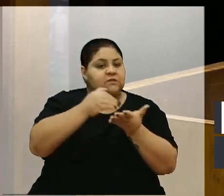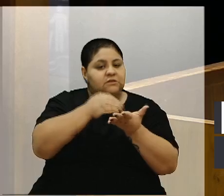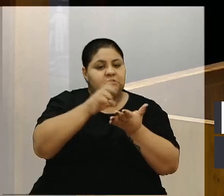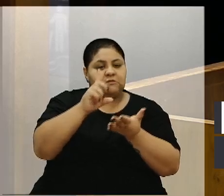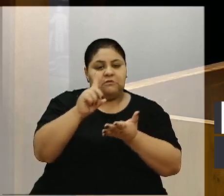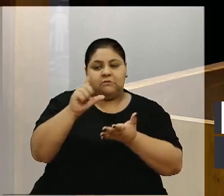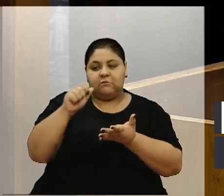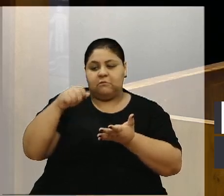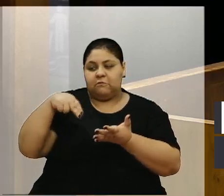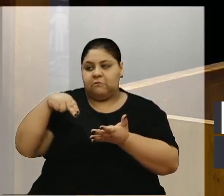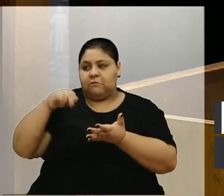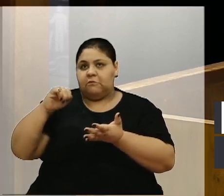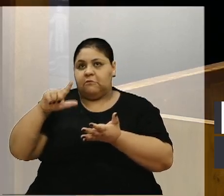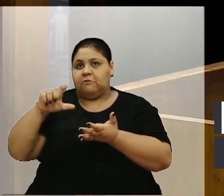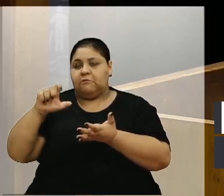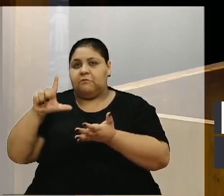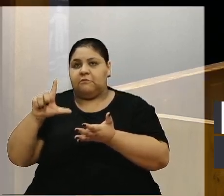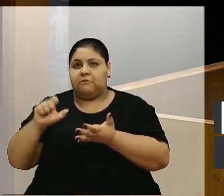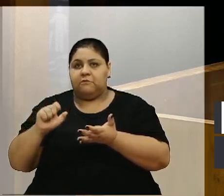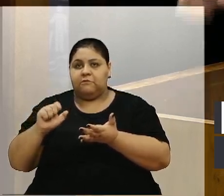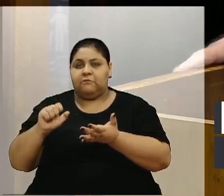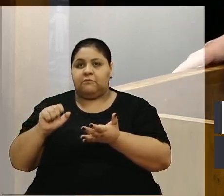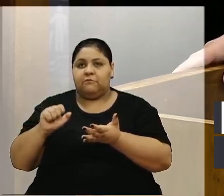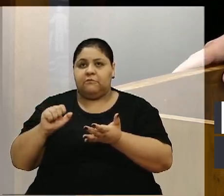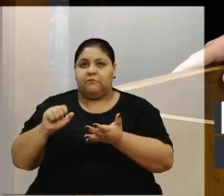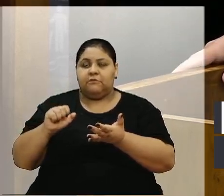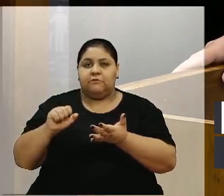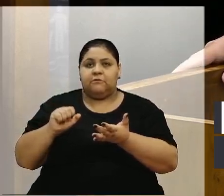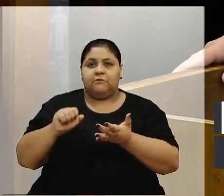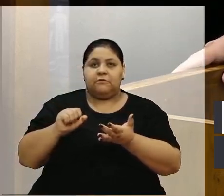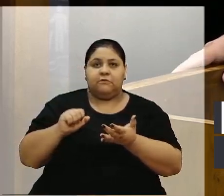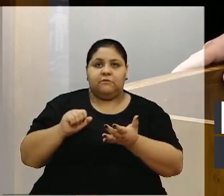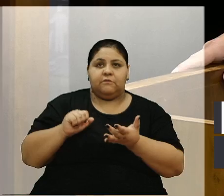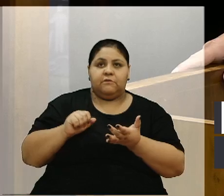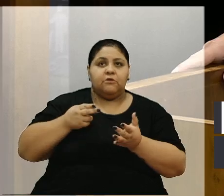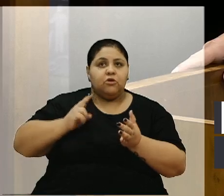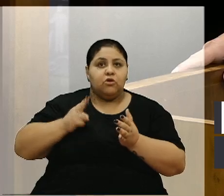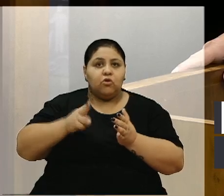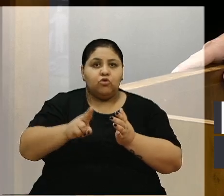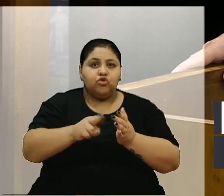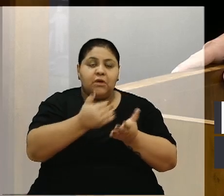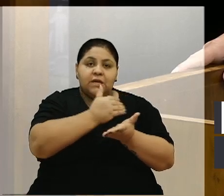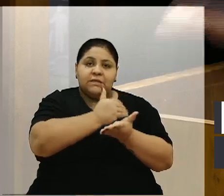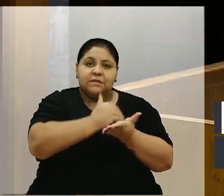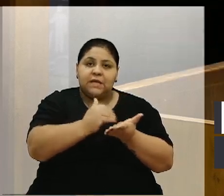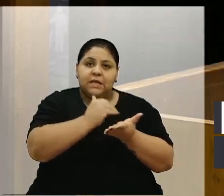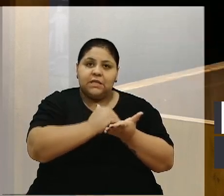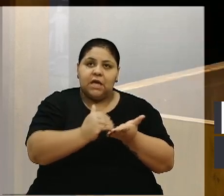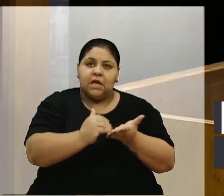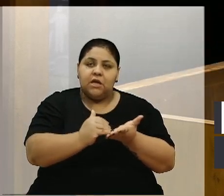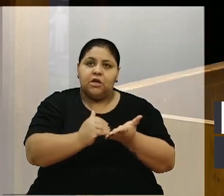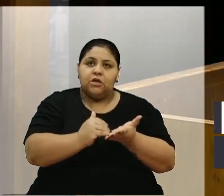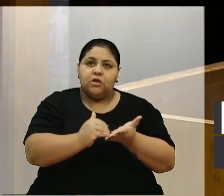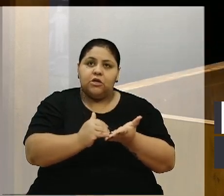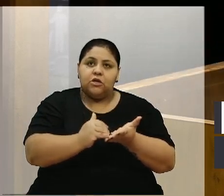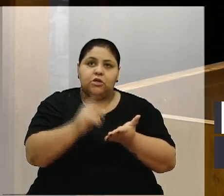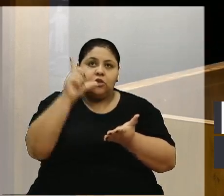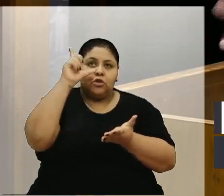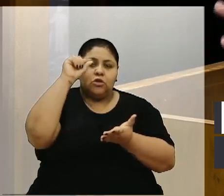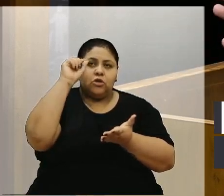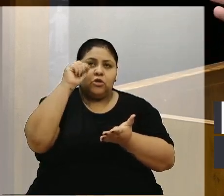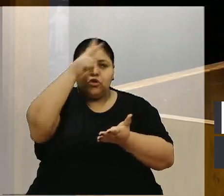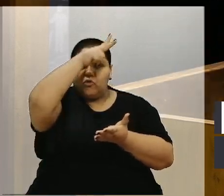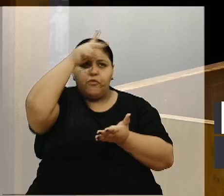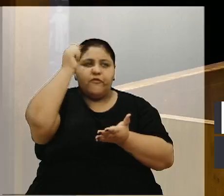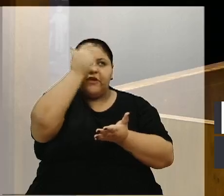Daniele, se o pré-candidato for, vai continuar secretária. E o prefeito fica achando, não